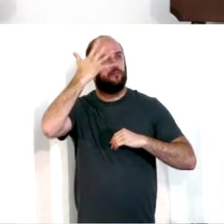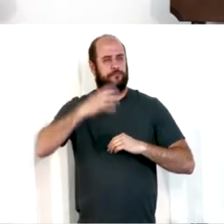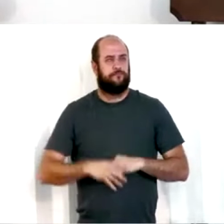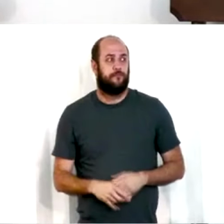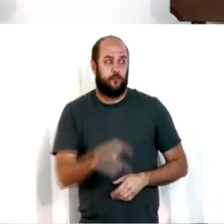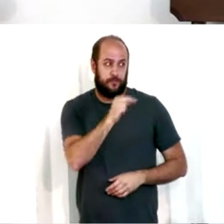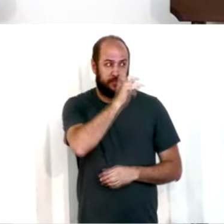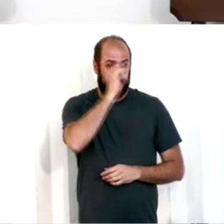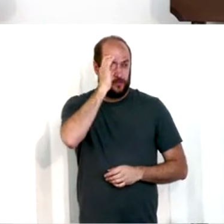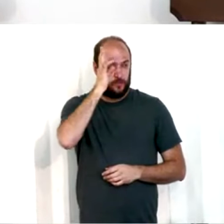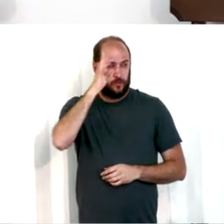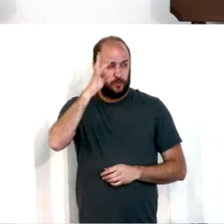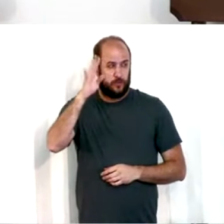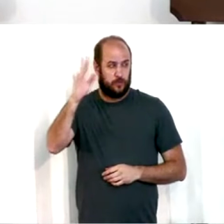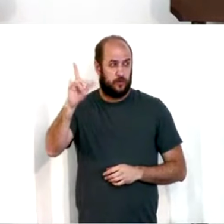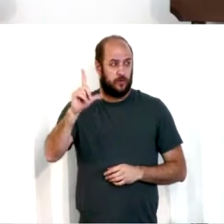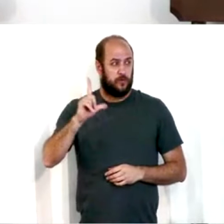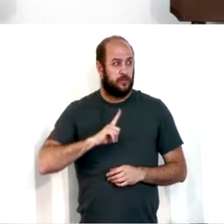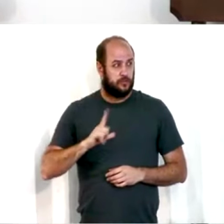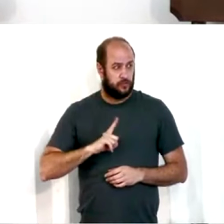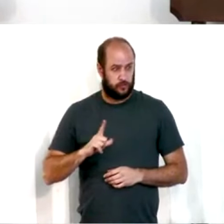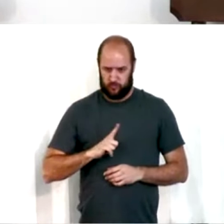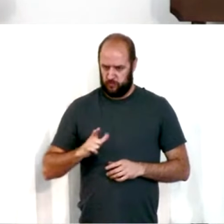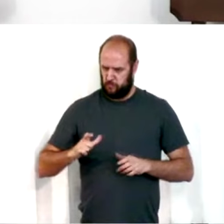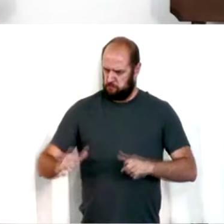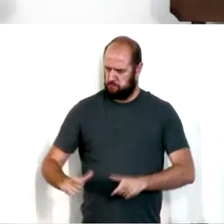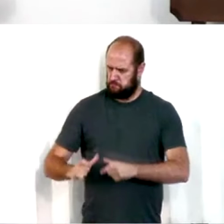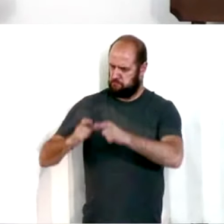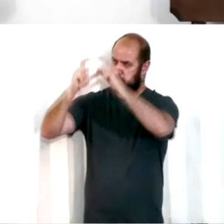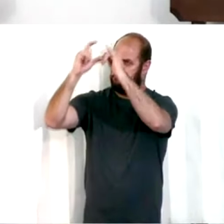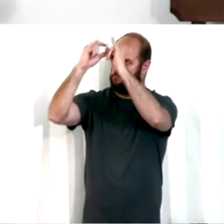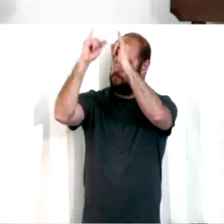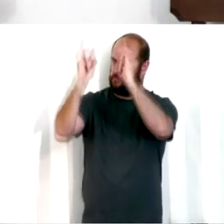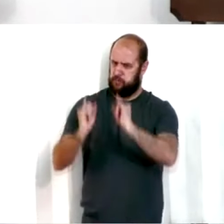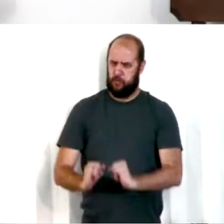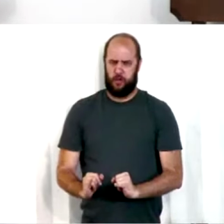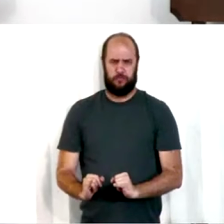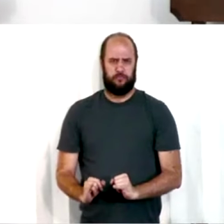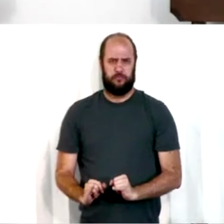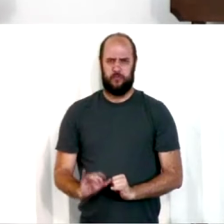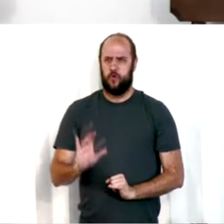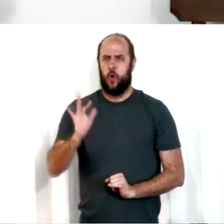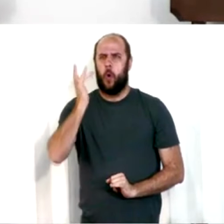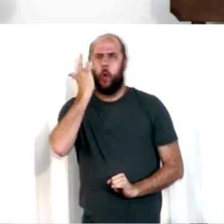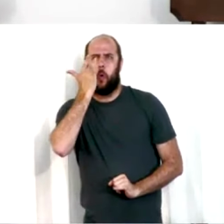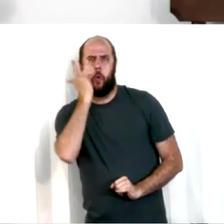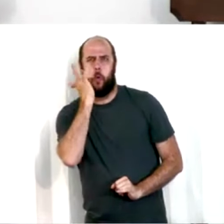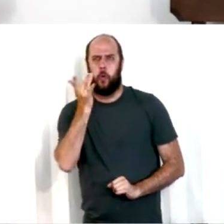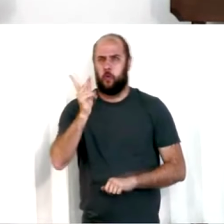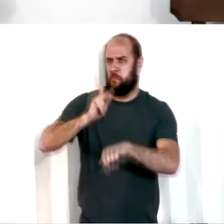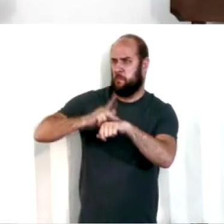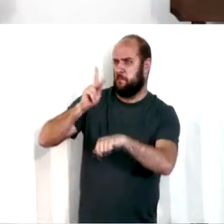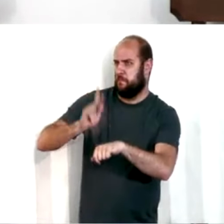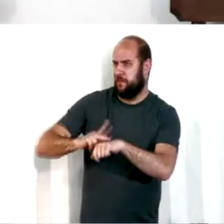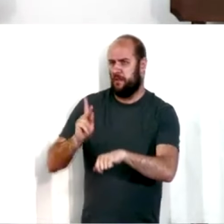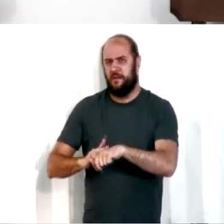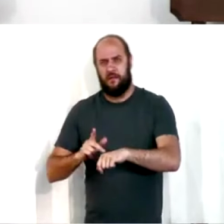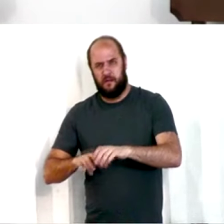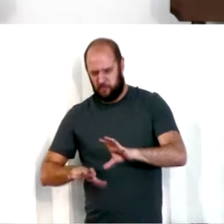o seguinte, o Senhor sonhou com uma estátua, composta de vários elementos, ouro, prata, bronze, ferro e